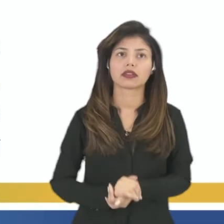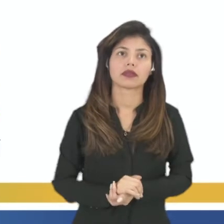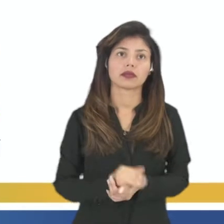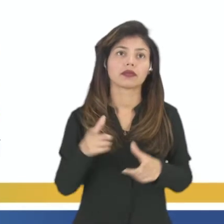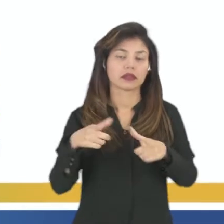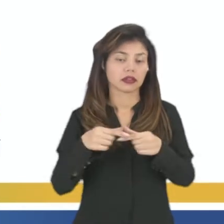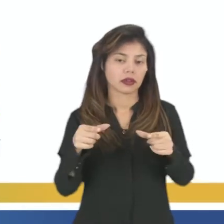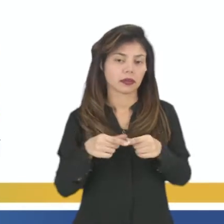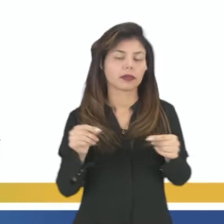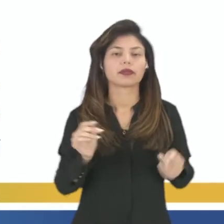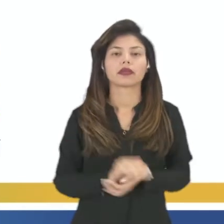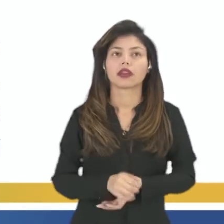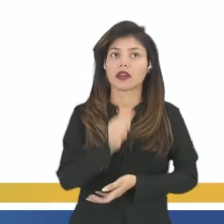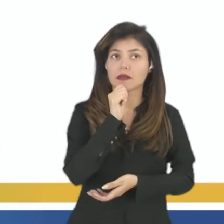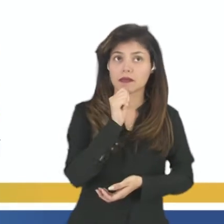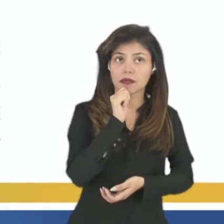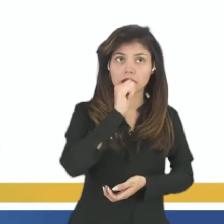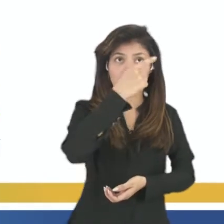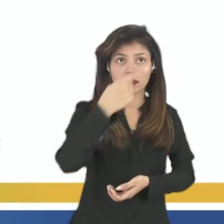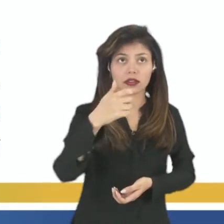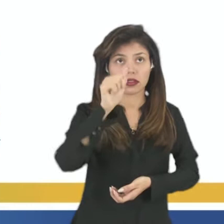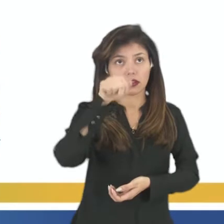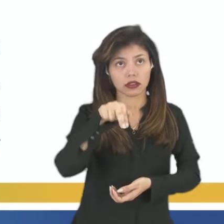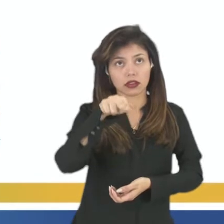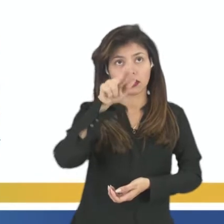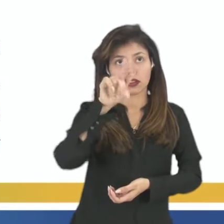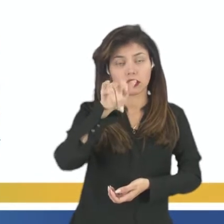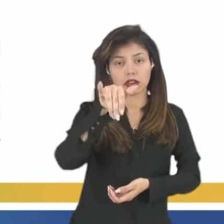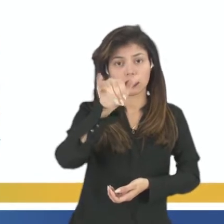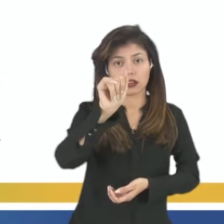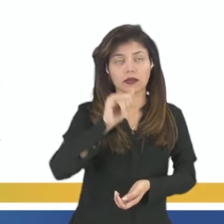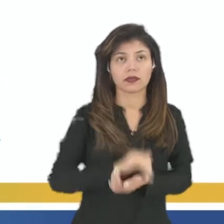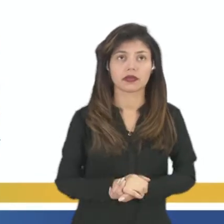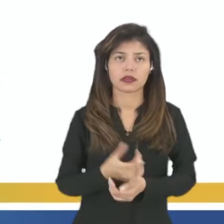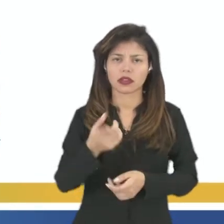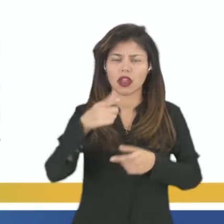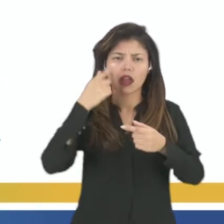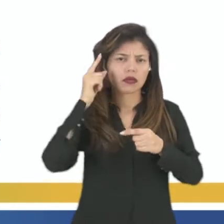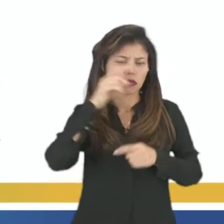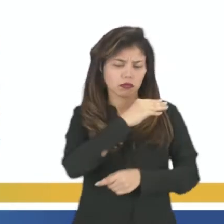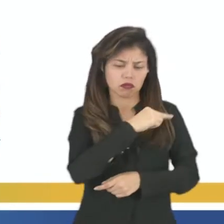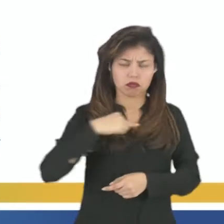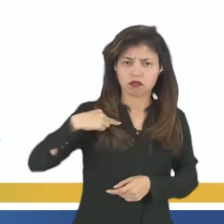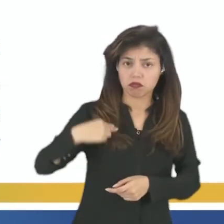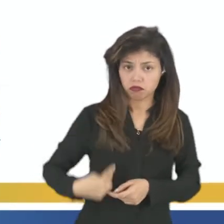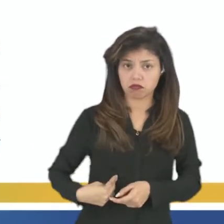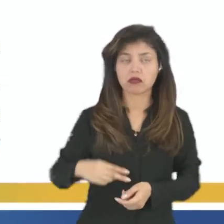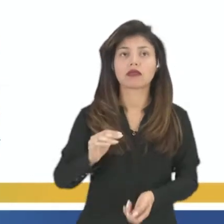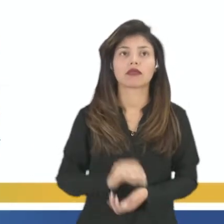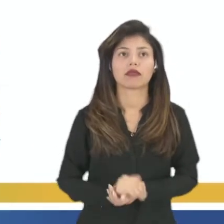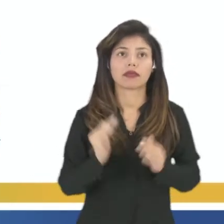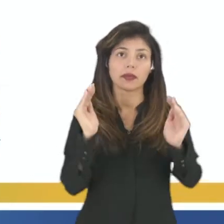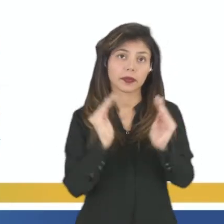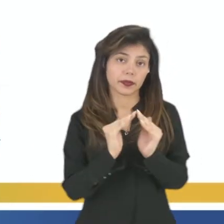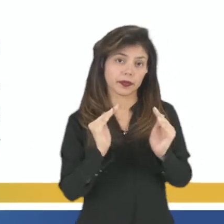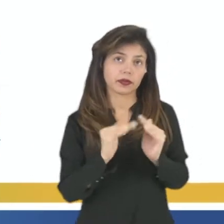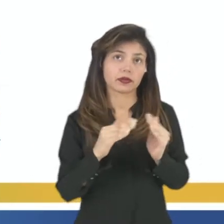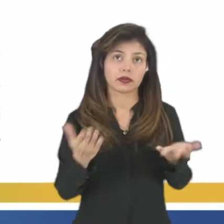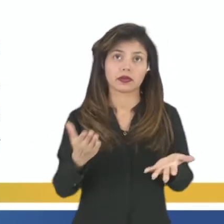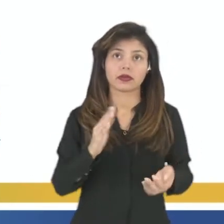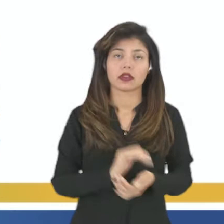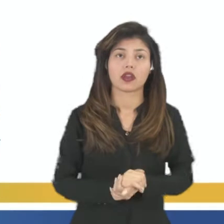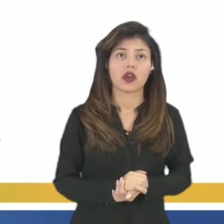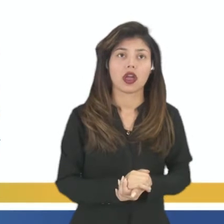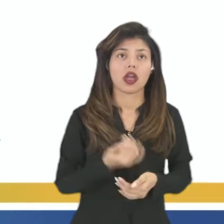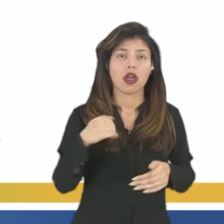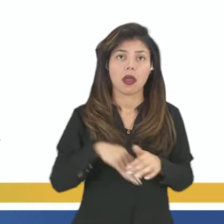Japão. Além disso, temos Xangai, que fica na China, né? Considerada a capital econômica da China. Xangai também tem uma casa de